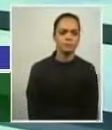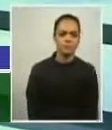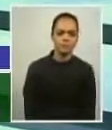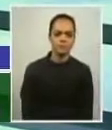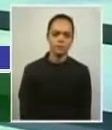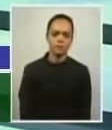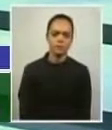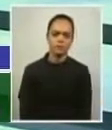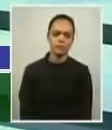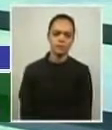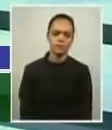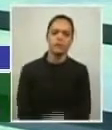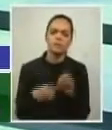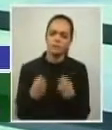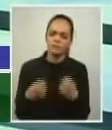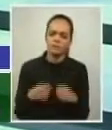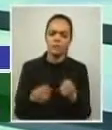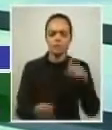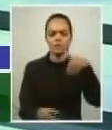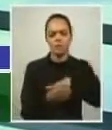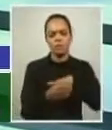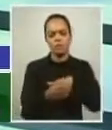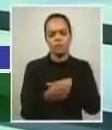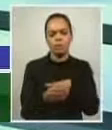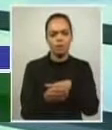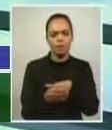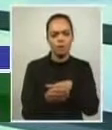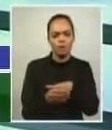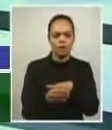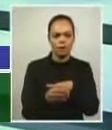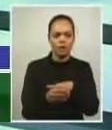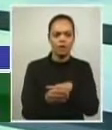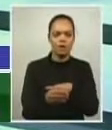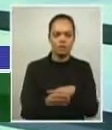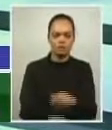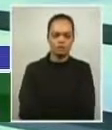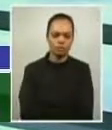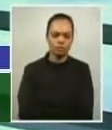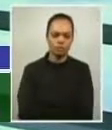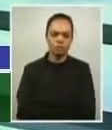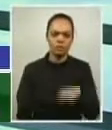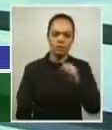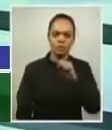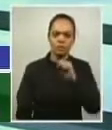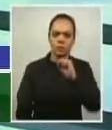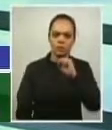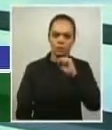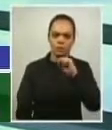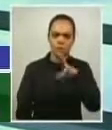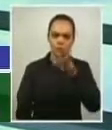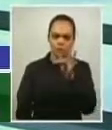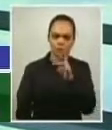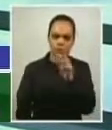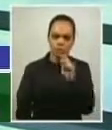e a necessidade do voto do sufrágio Universal do direito de votar